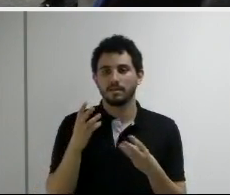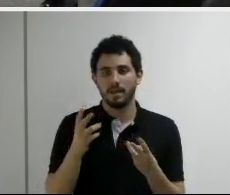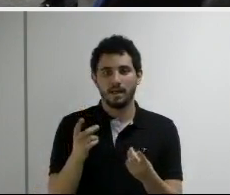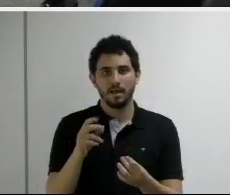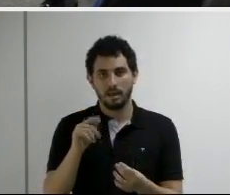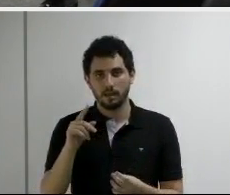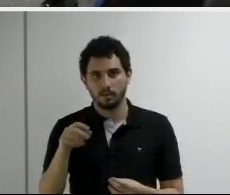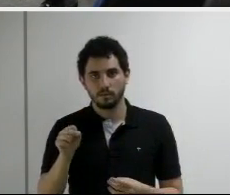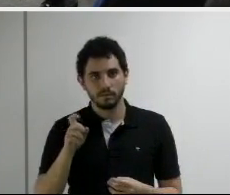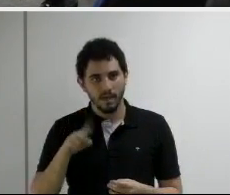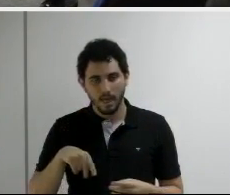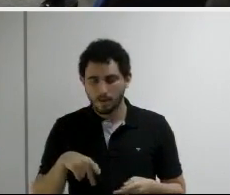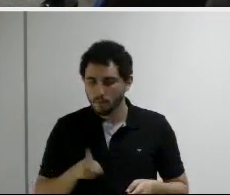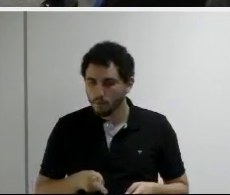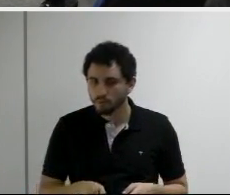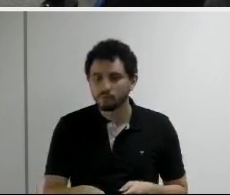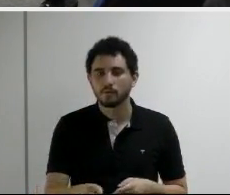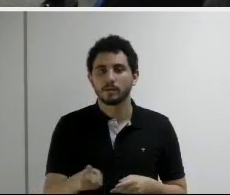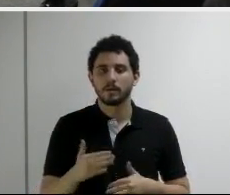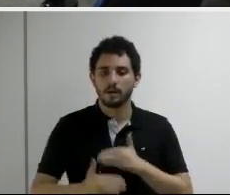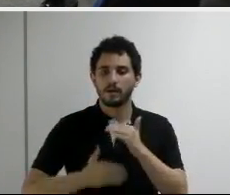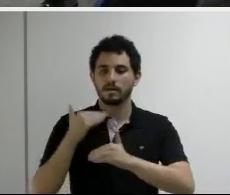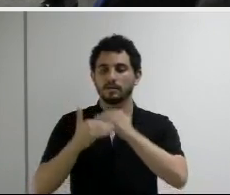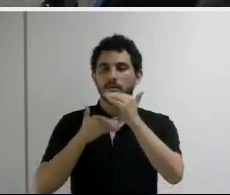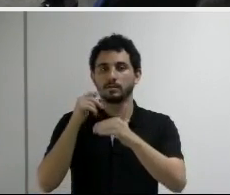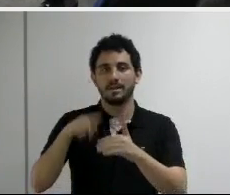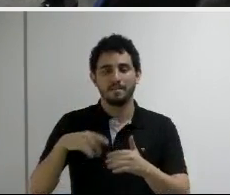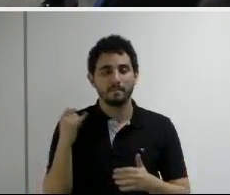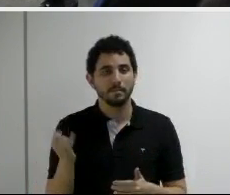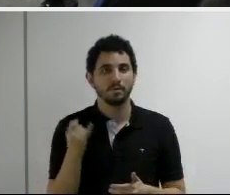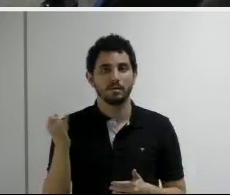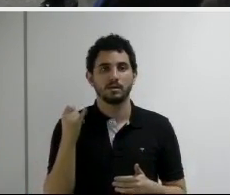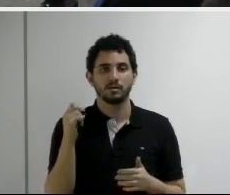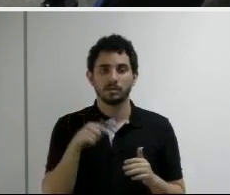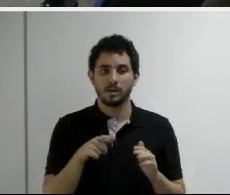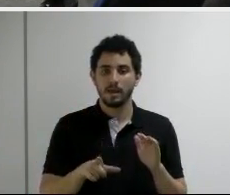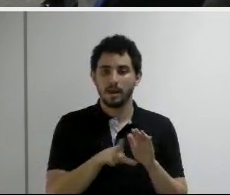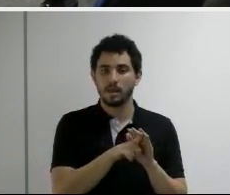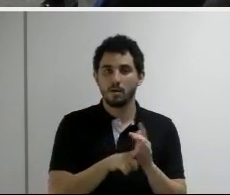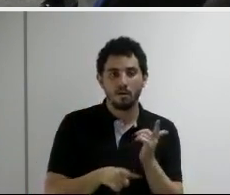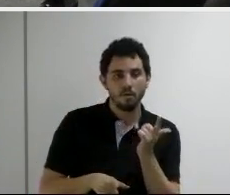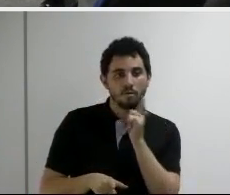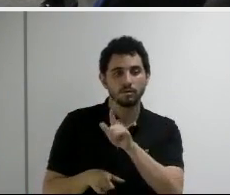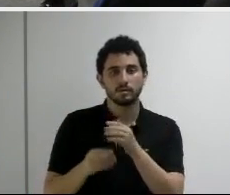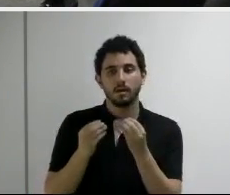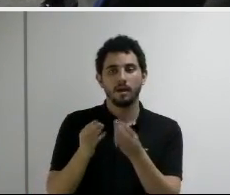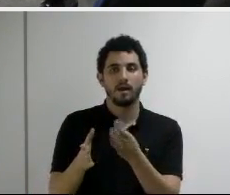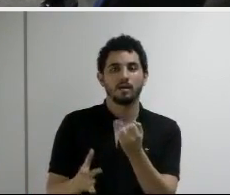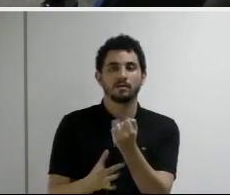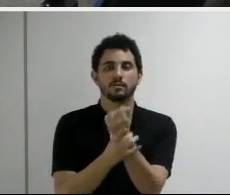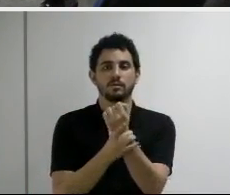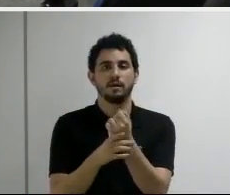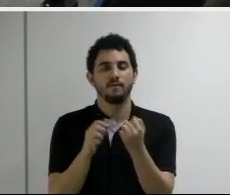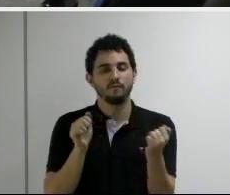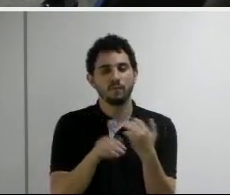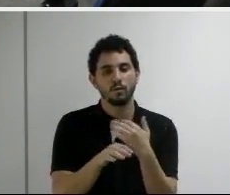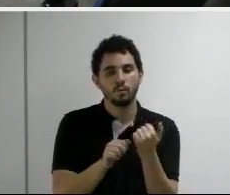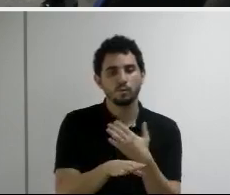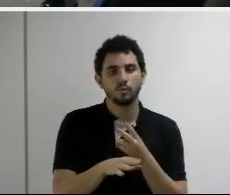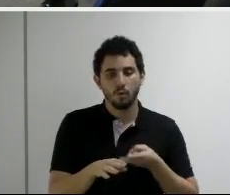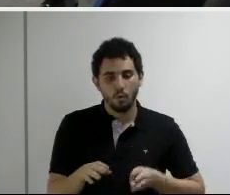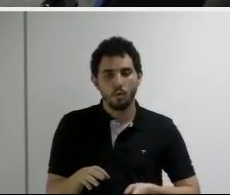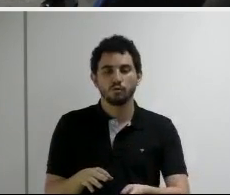absolutamente constante e crescente. Então é fundamental que a lei consiga garantir esse fluxo contínuo